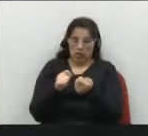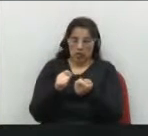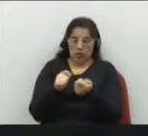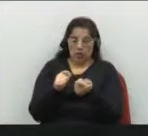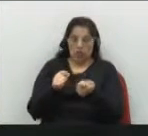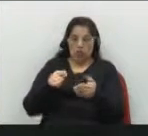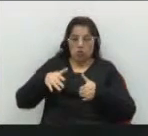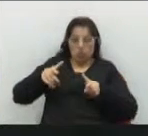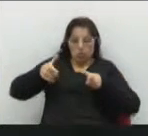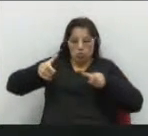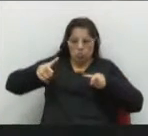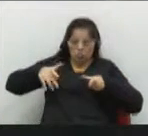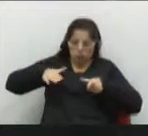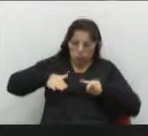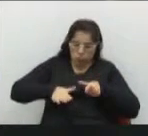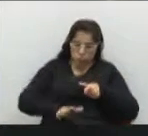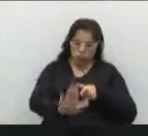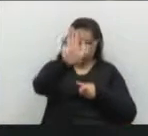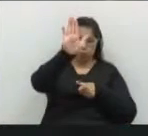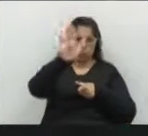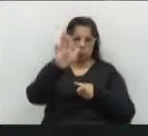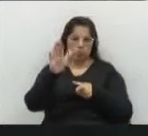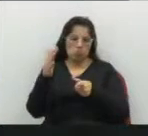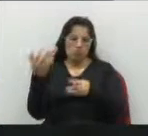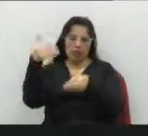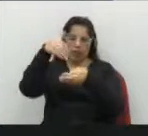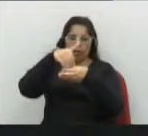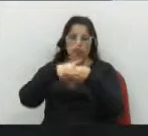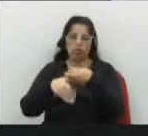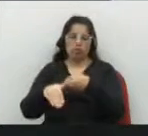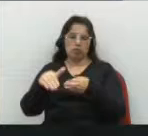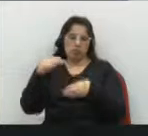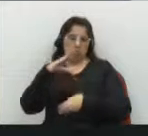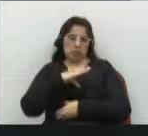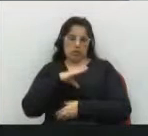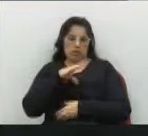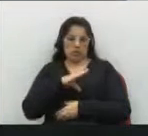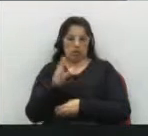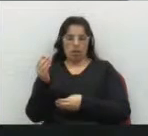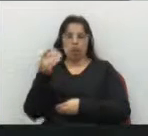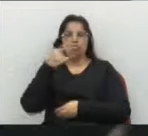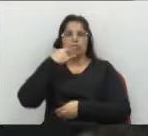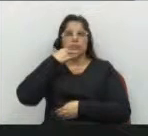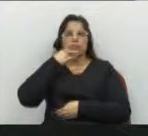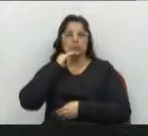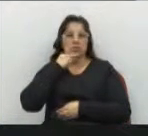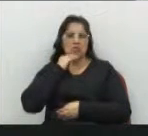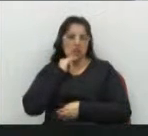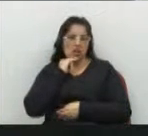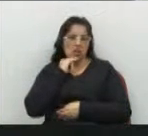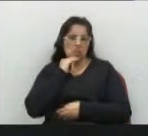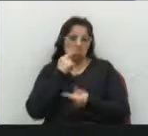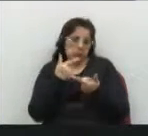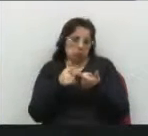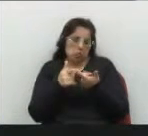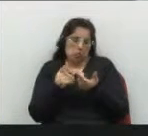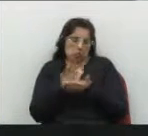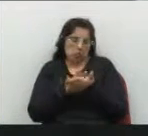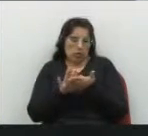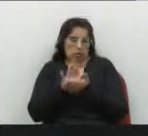de arrancada é quase dentro da cidade, na cidade de Piracicaba. Sabemos que tem muitos outros espaços